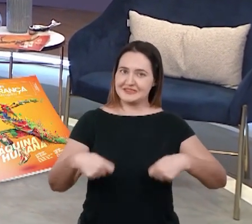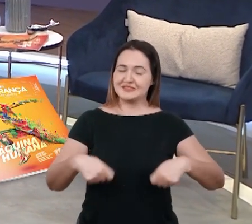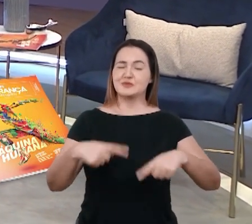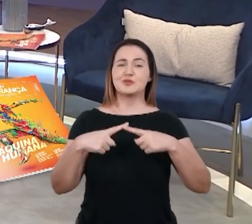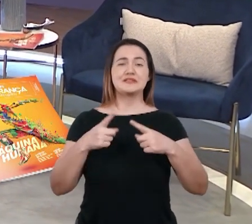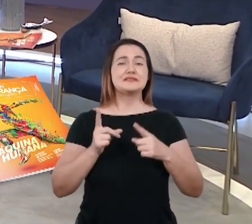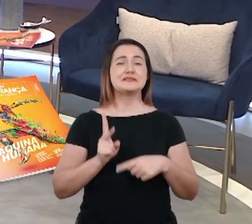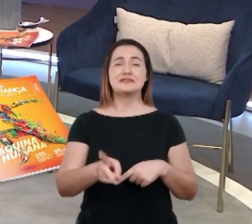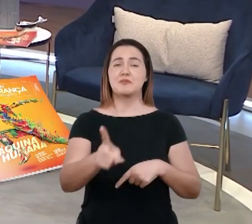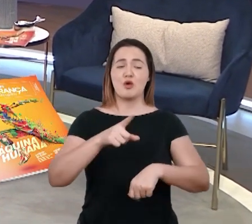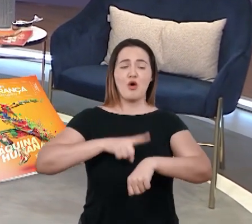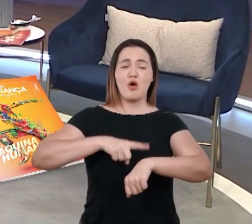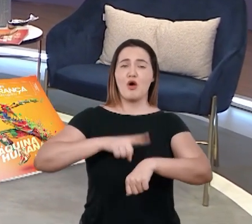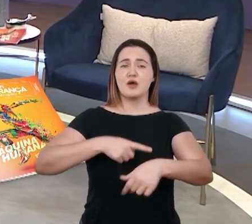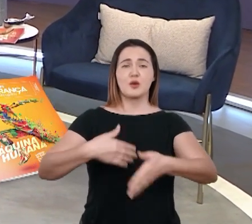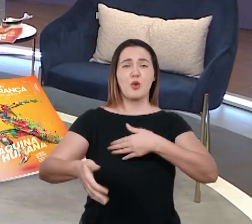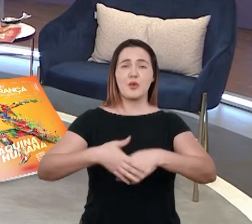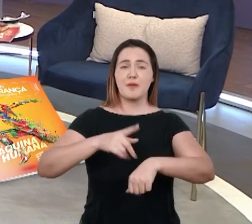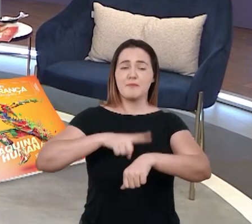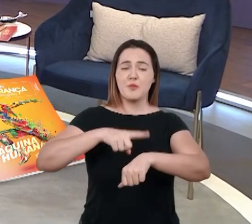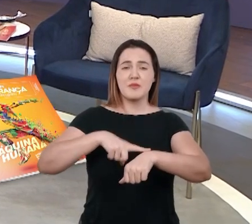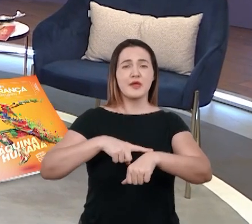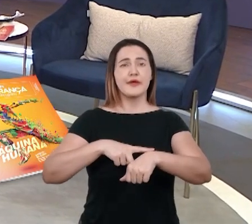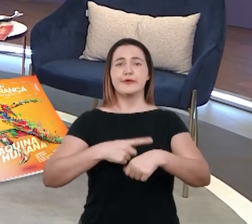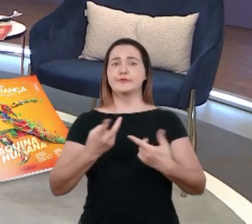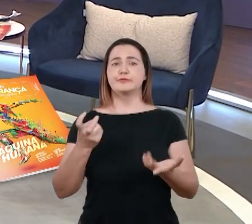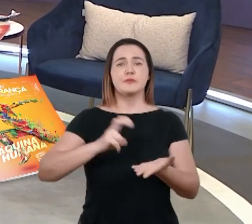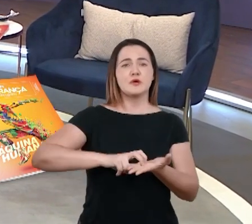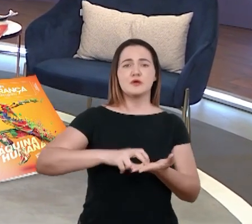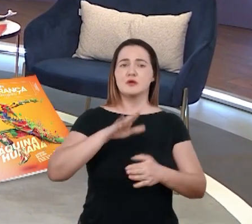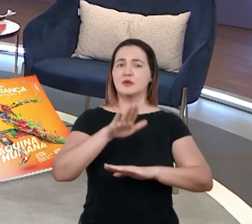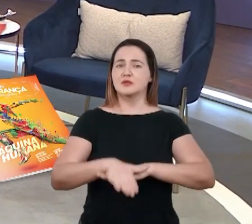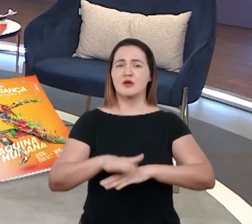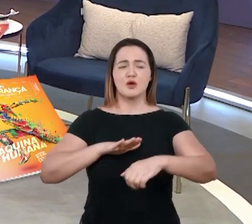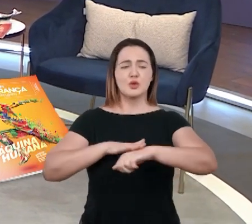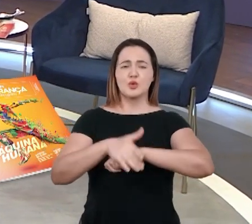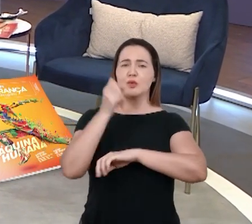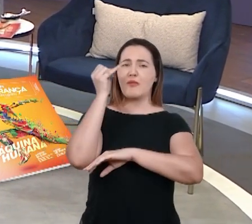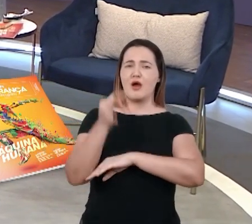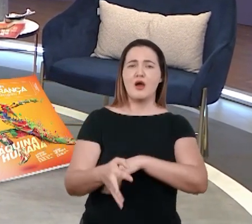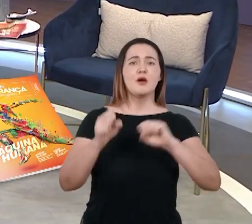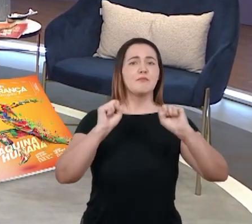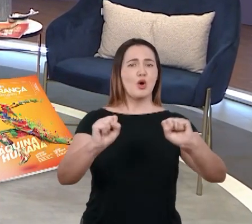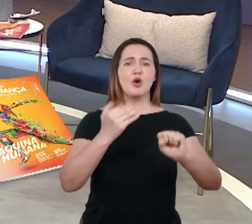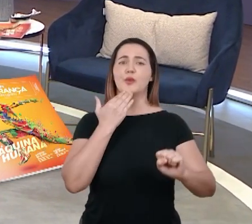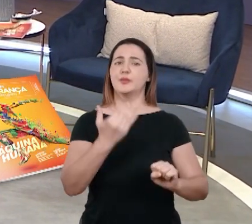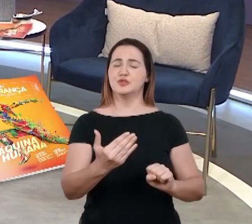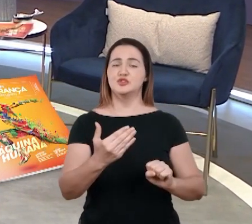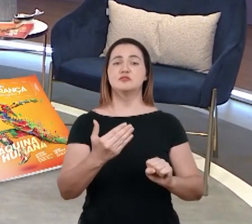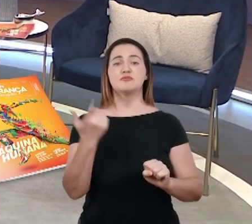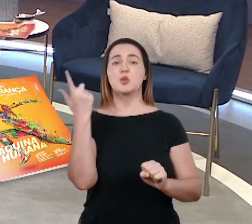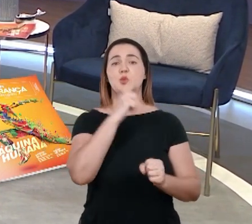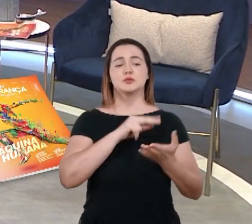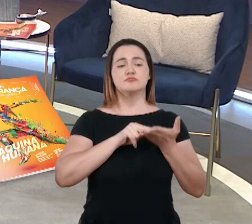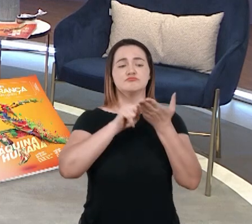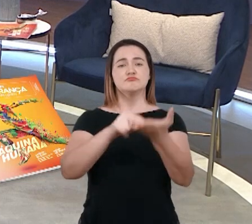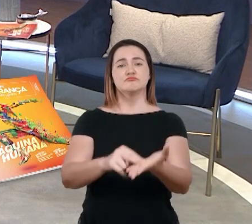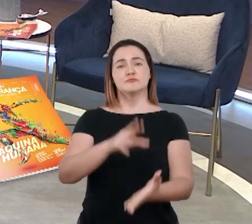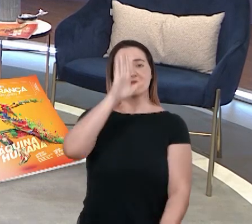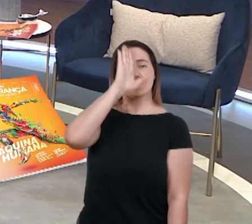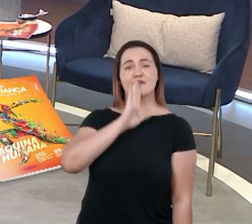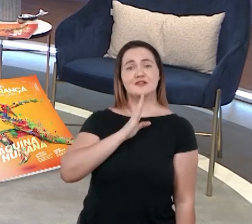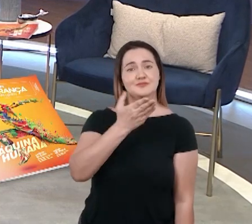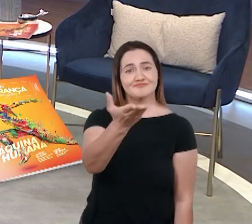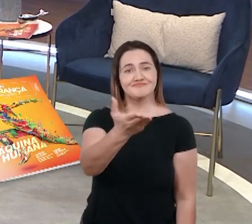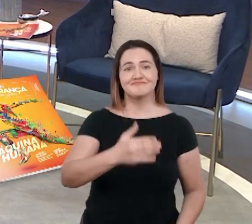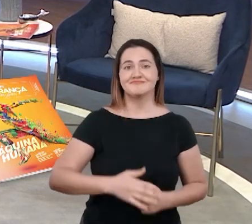matricular, porque as matrículas estão sempre abertas e você não paga nada. Esse material aqui vai chegar gratuitamente